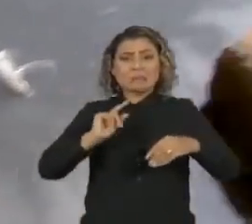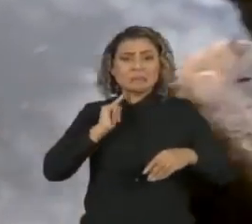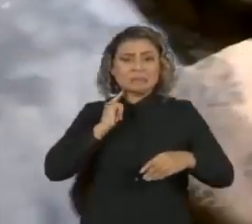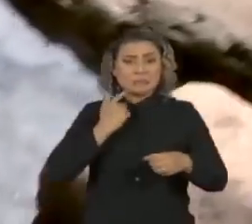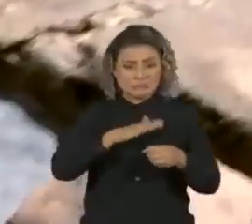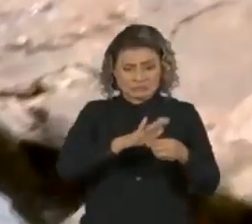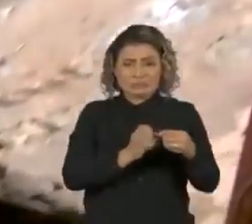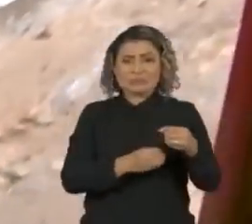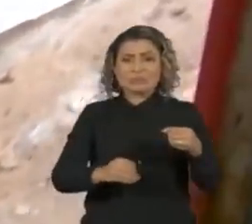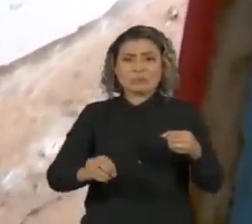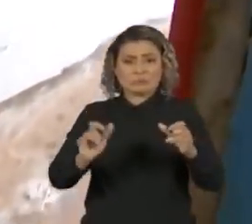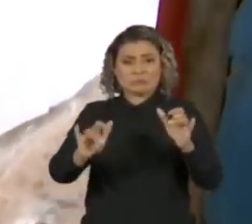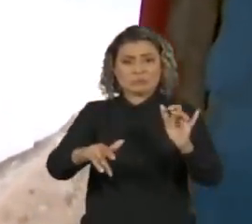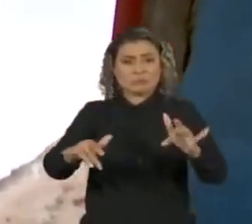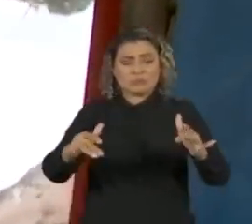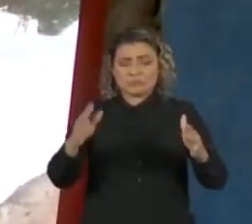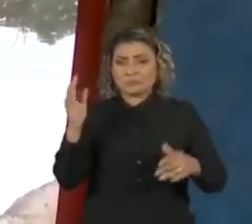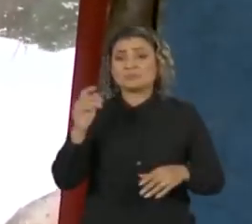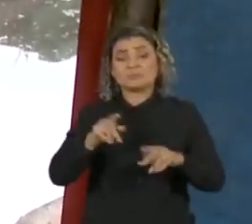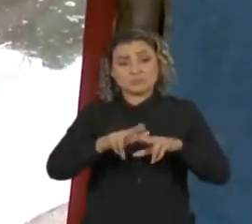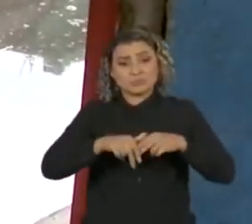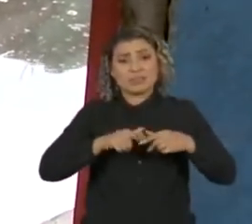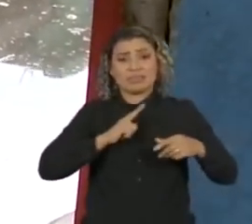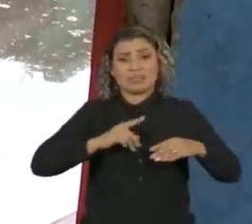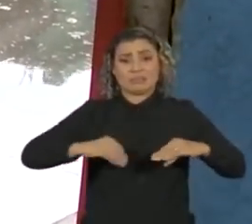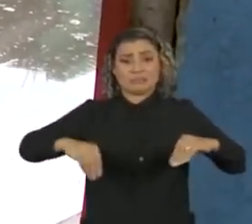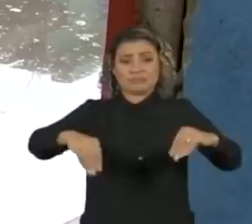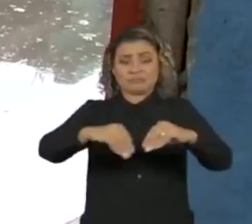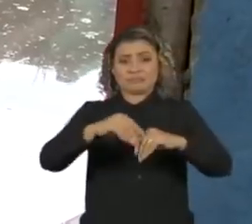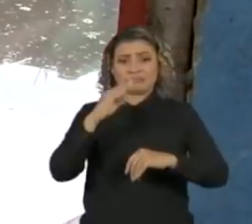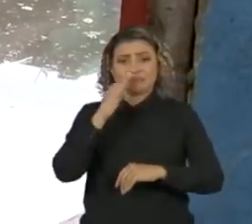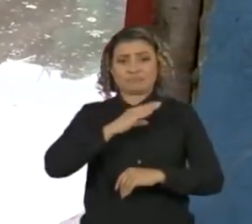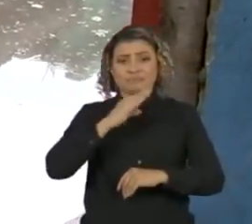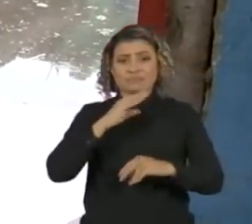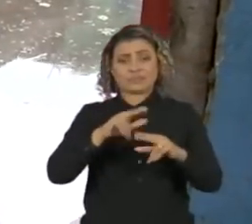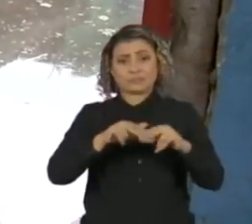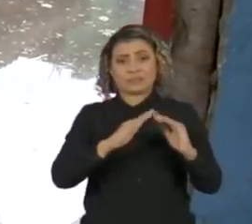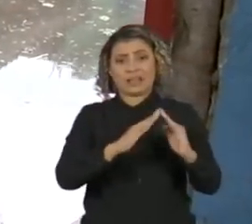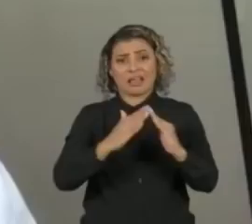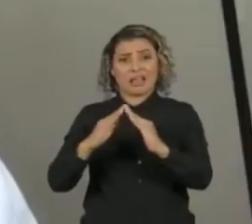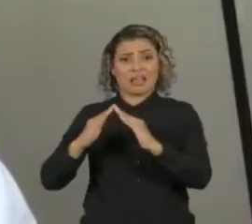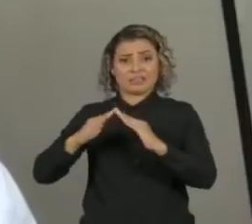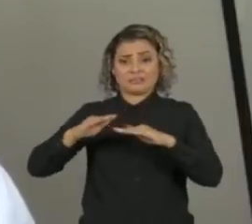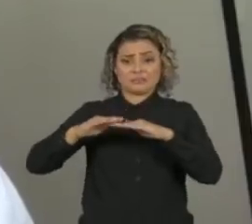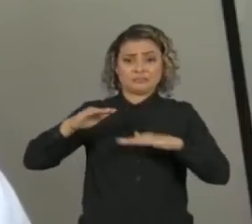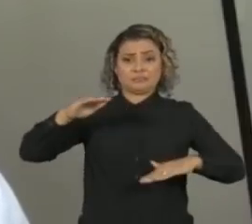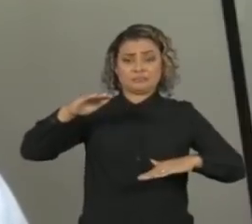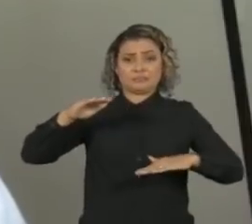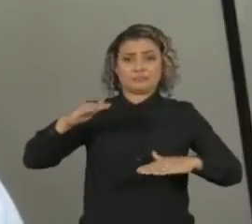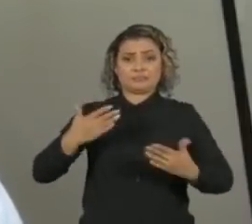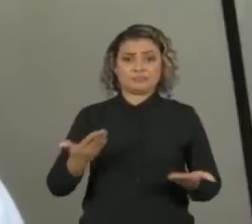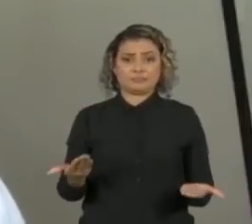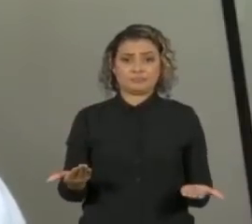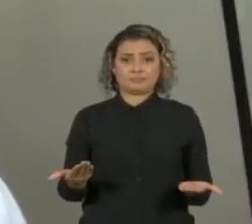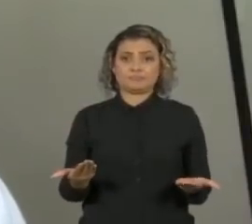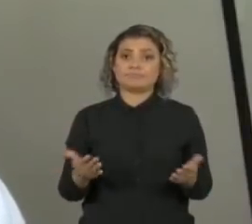esgotos que vazaram formam uma crosta sobre o asfalto e as casas mais baixas. O Jardim Helena está localizado